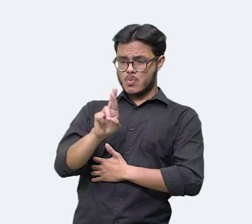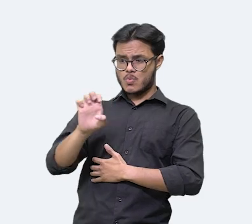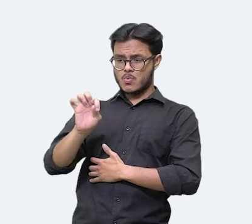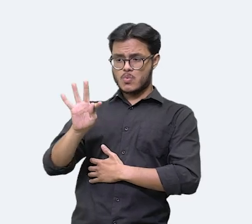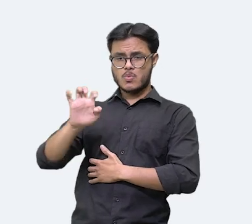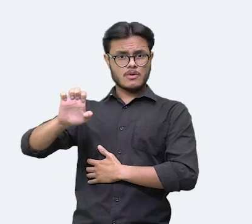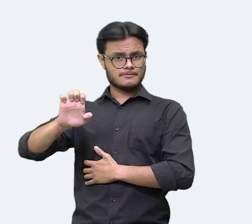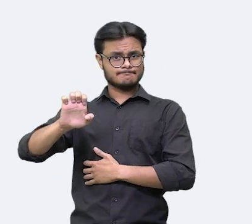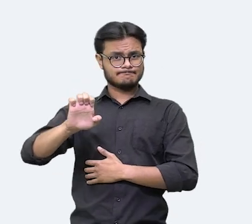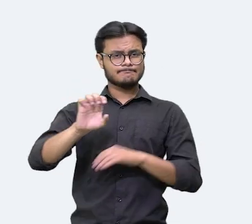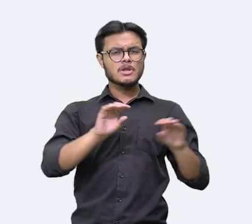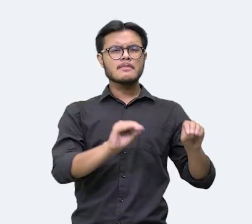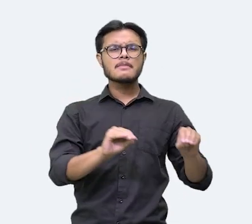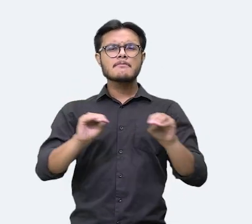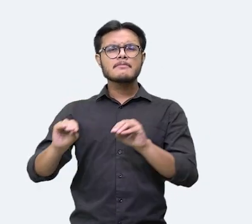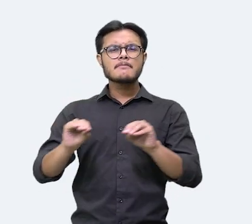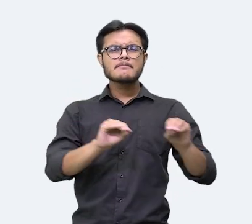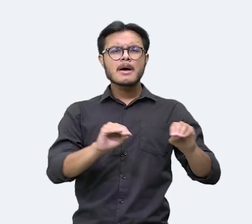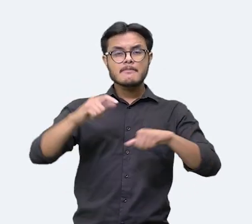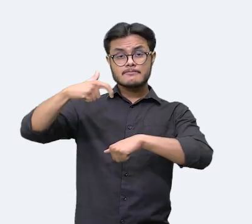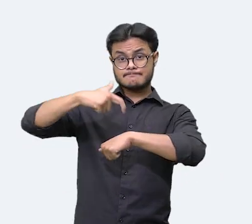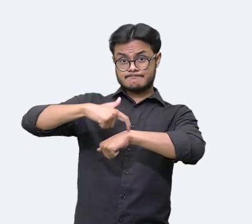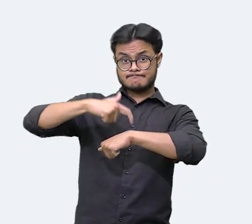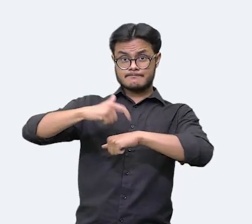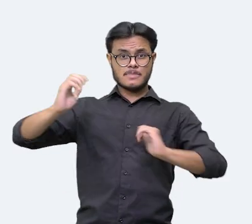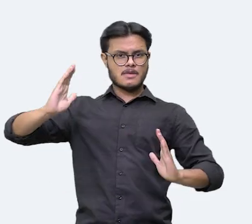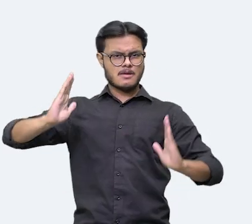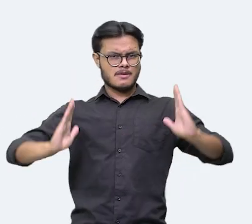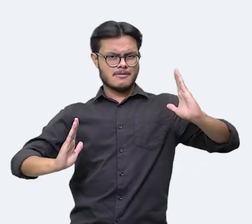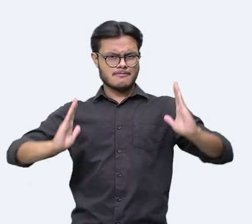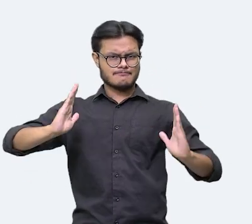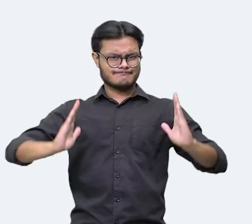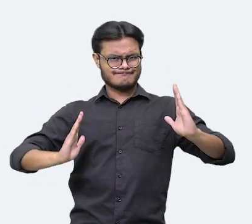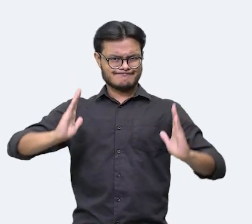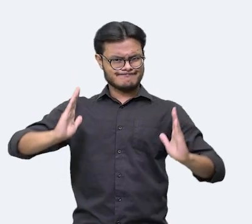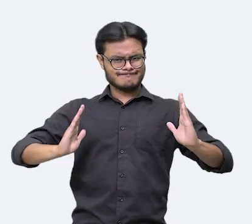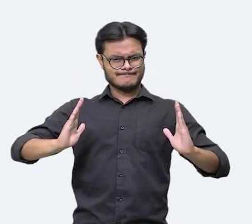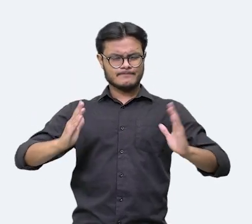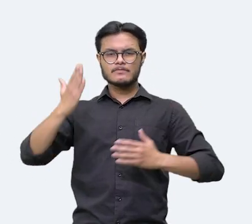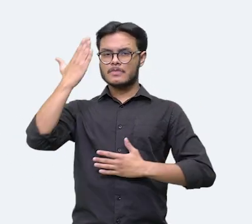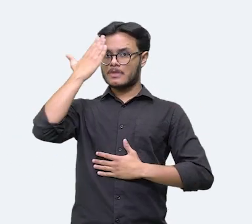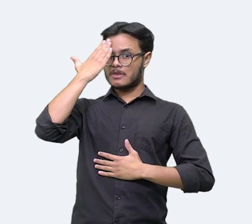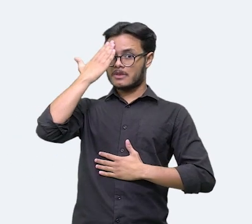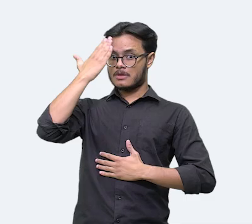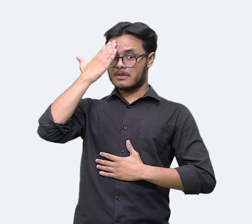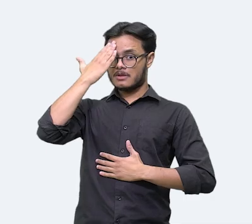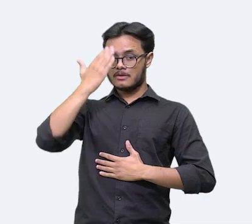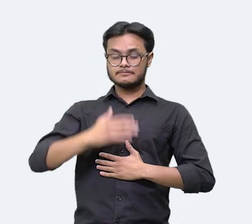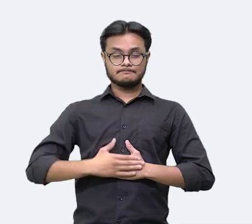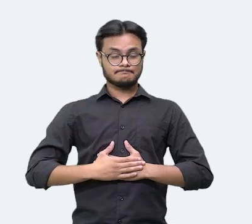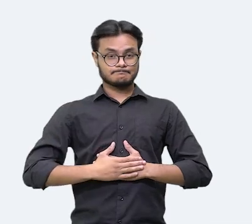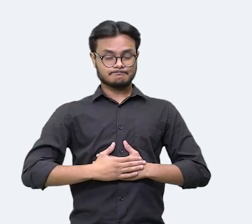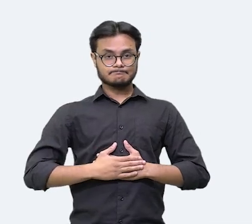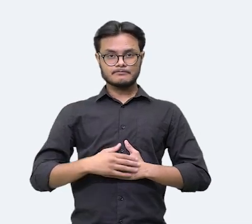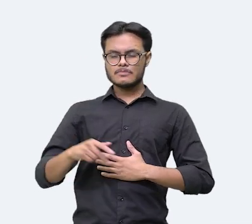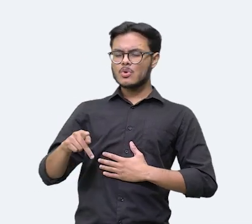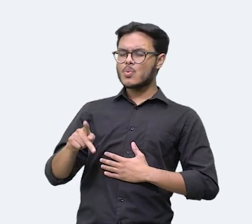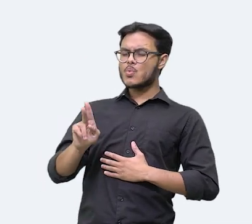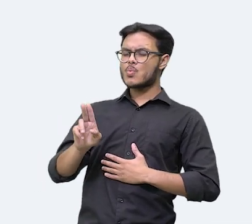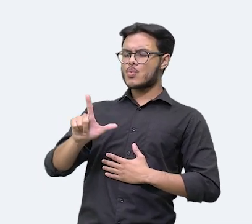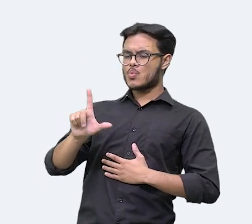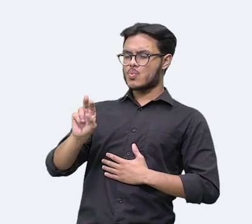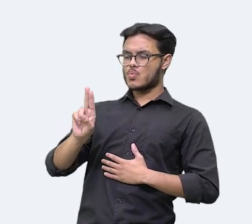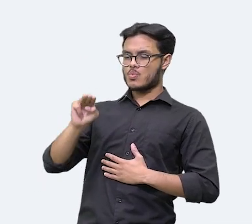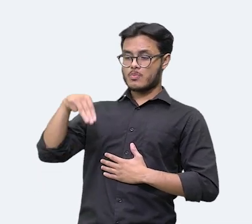passa em uma determinada unidade de tempo. A unidade de carga a gente sabe que é Coulomb, a unidade de tempo é